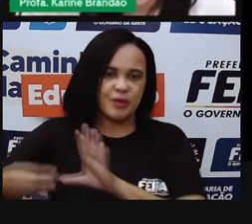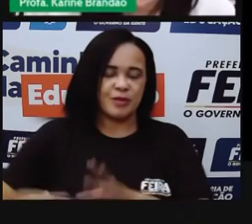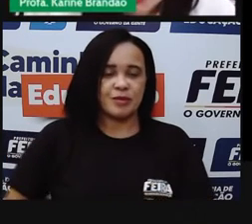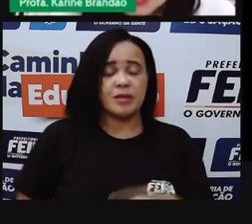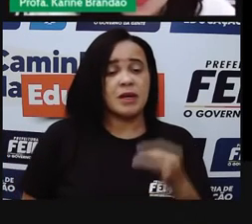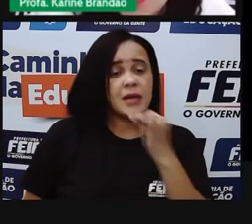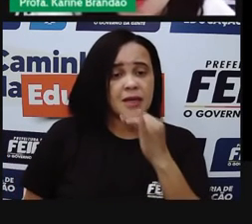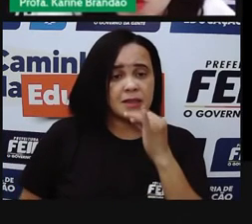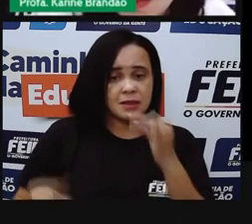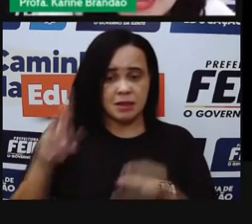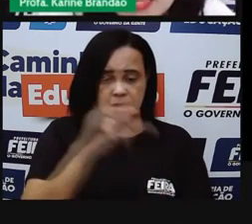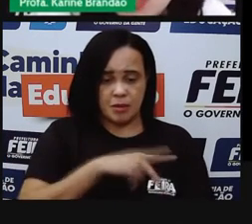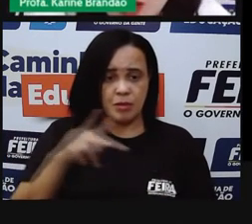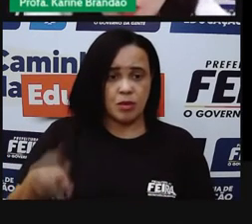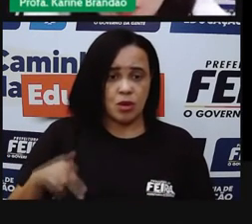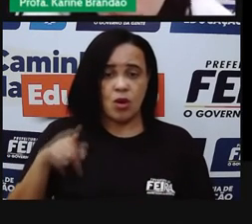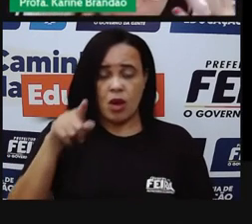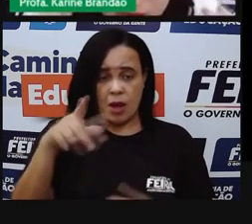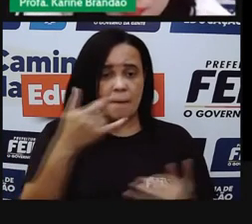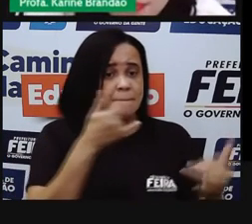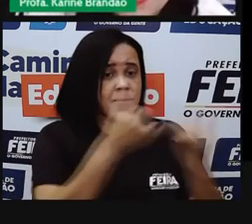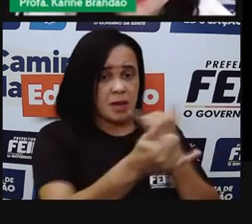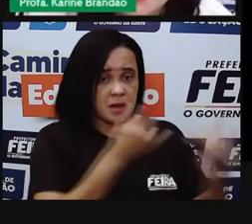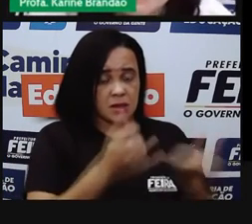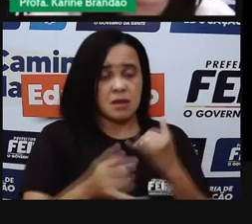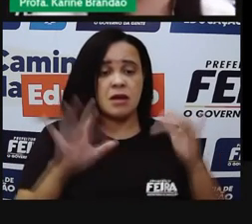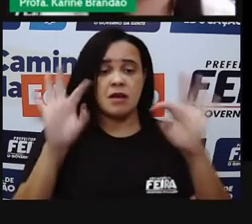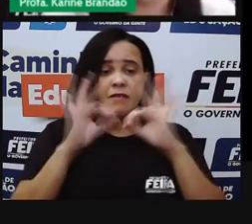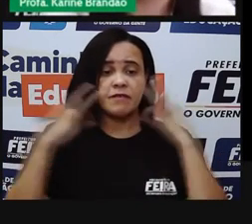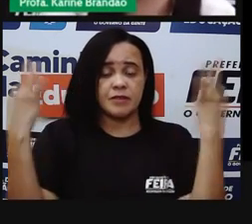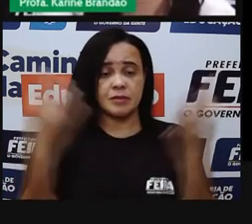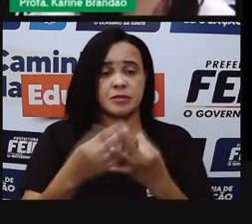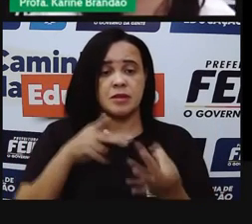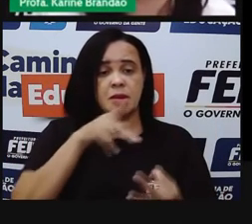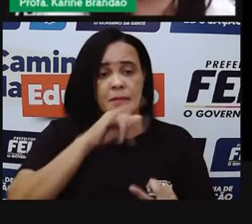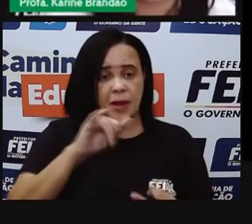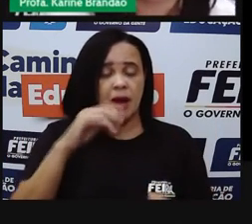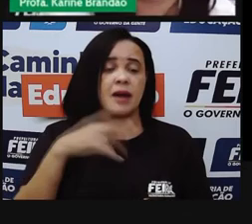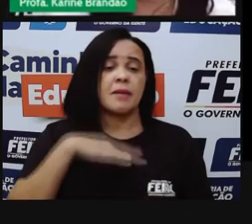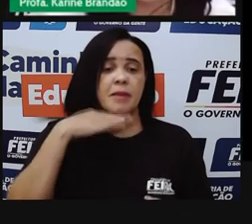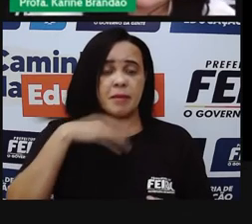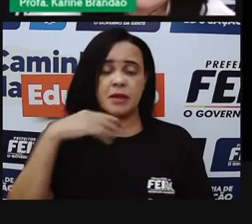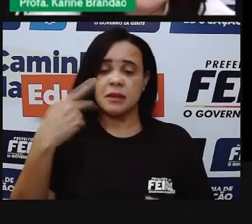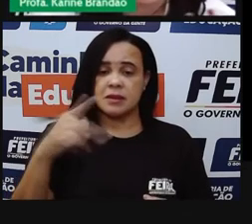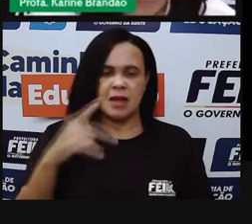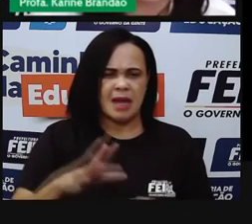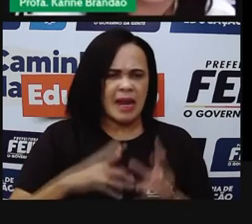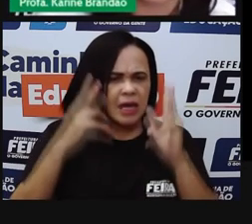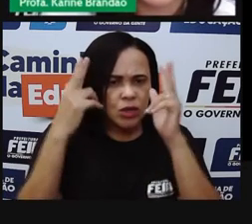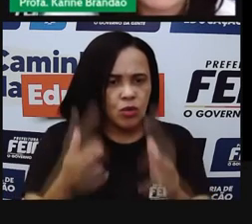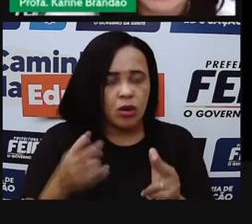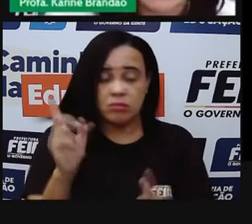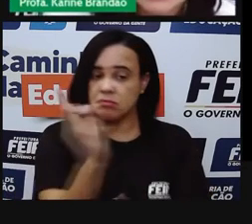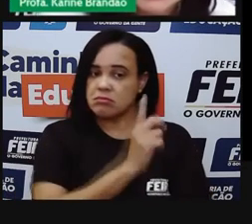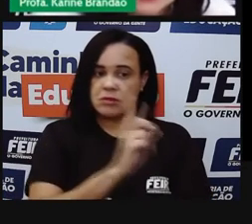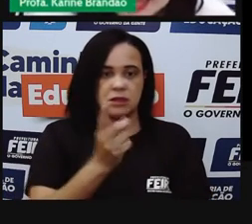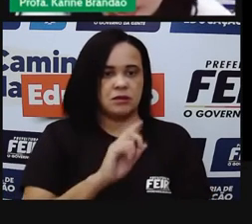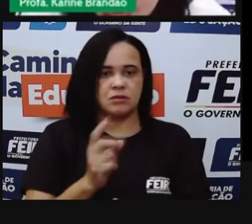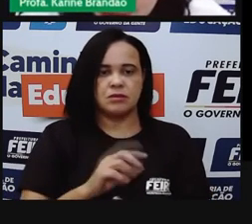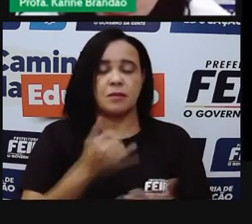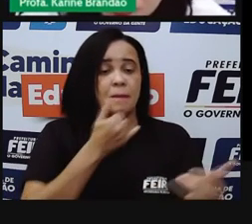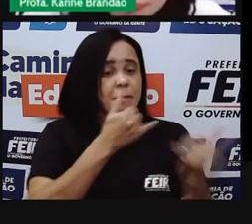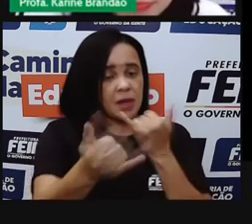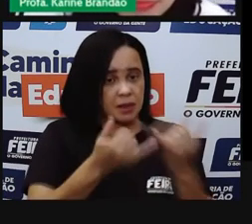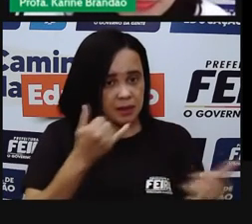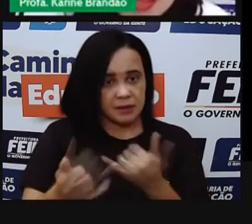meus pais, mas eu sou igual ao meu pai, igual à minha mãe fisicamente? Não. Nós somos semelhantes, então vai gerar variação.